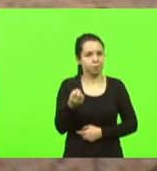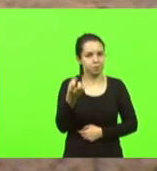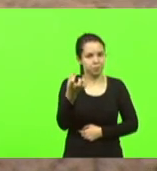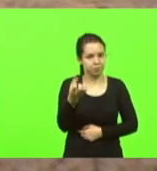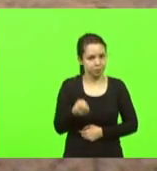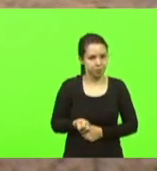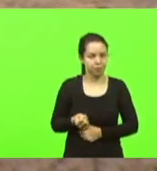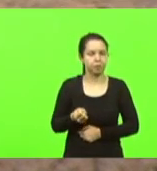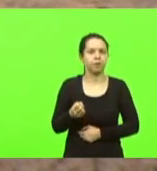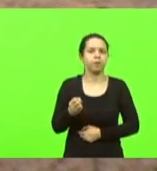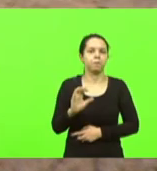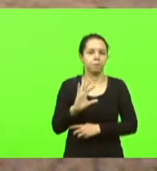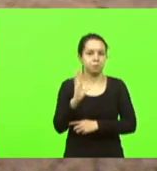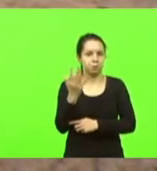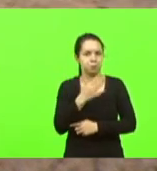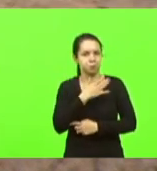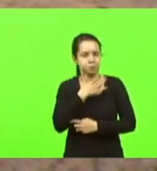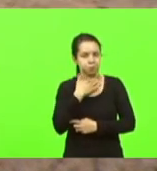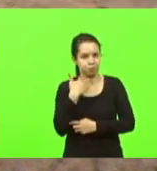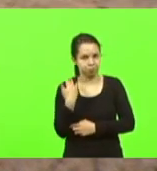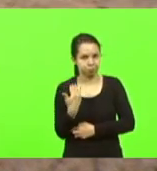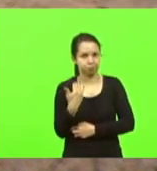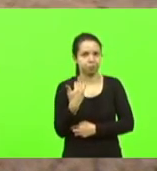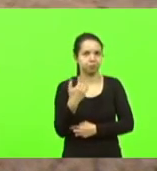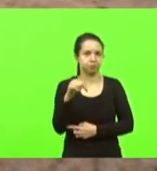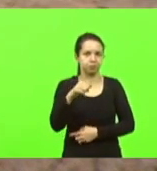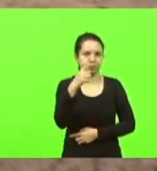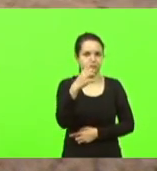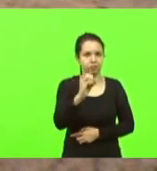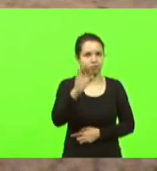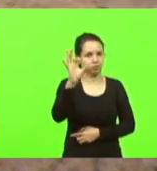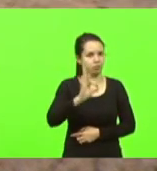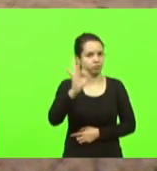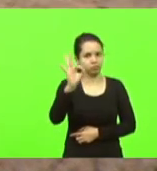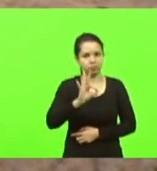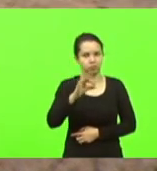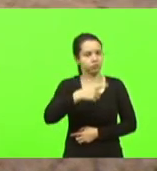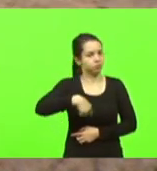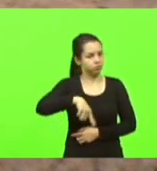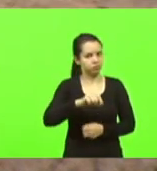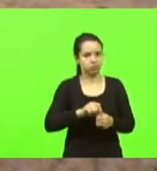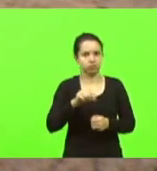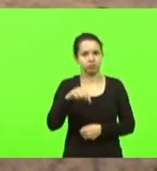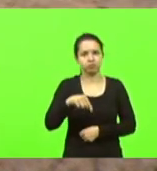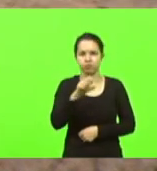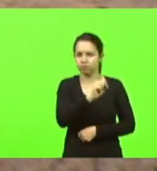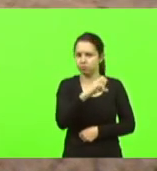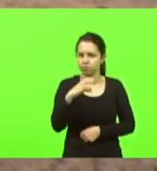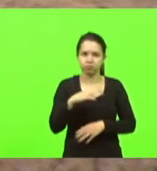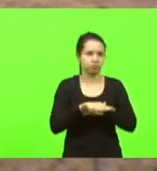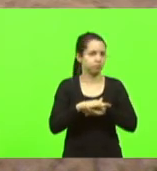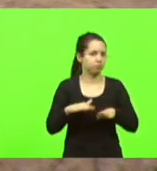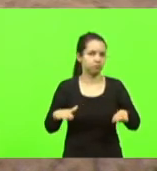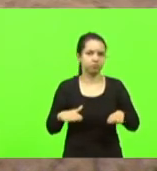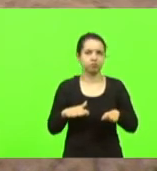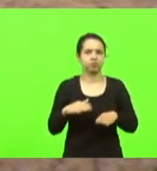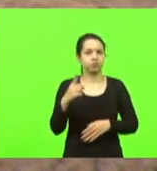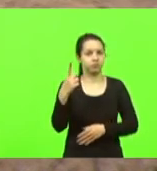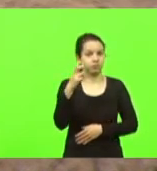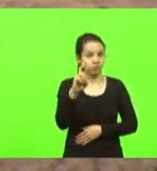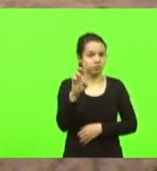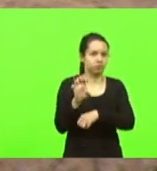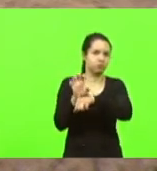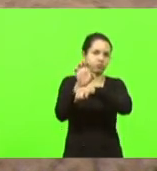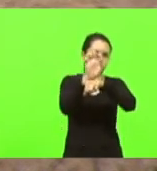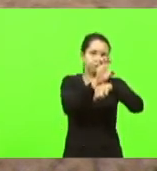servidores que a sem por centro só nós fizemos isso é só Santa Catarina fez isso os 15 estados brasileiros